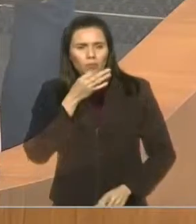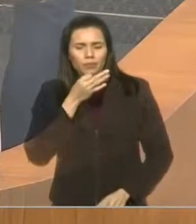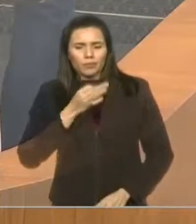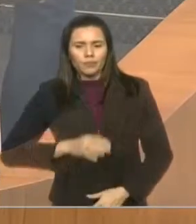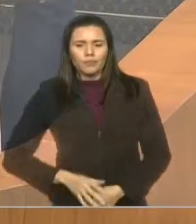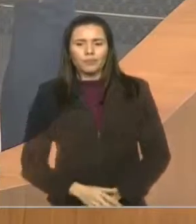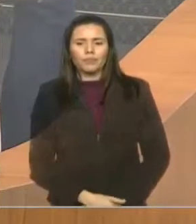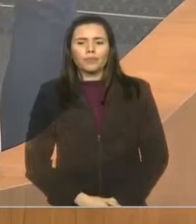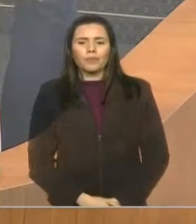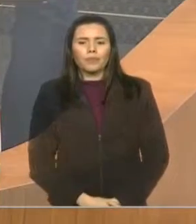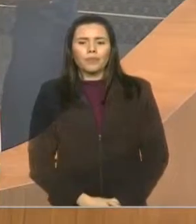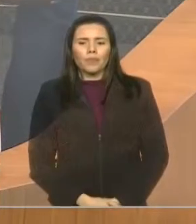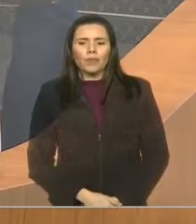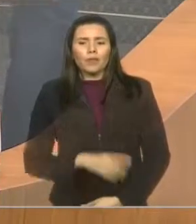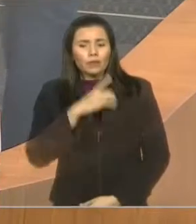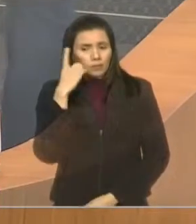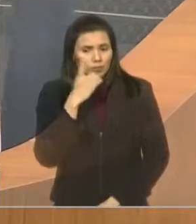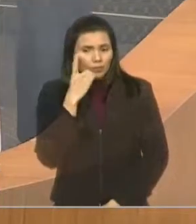Deputado,